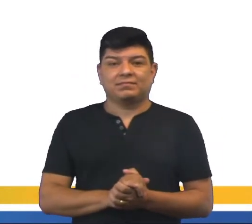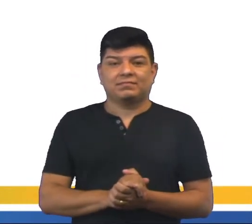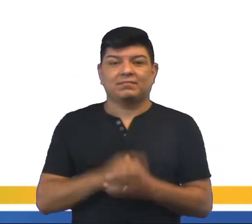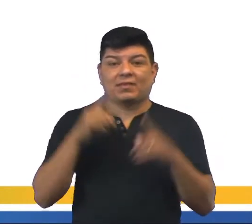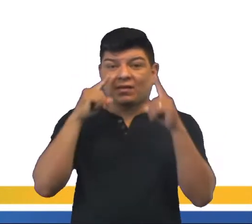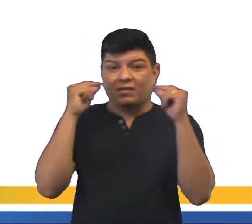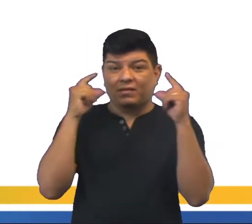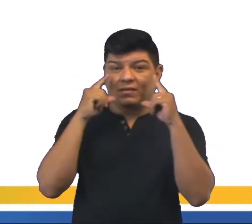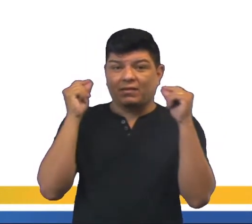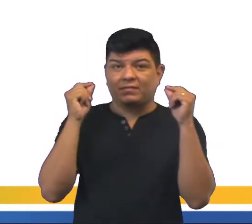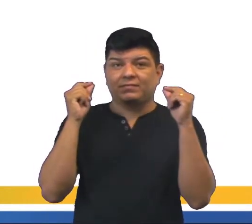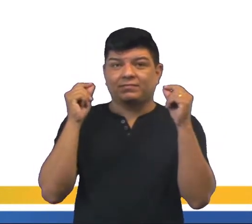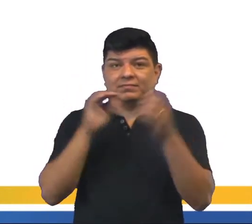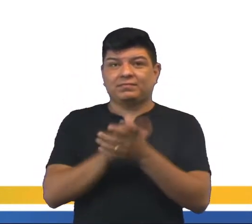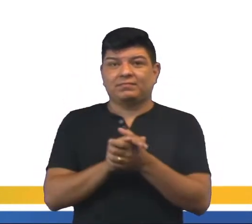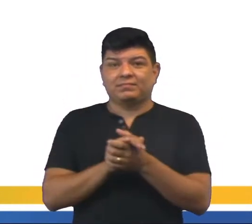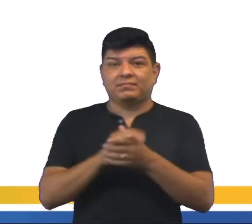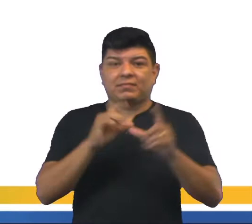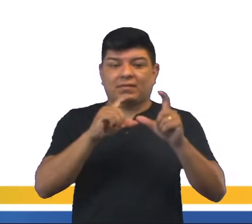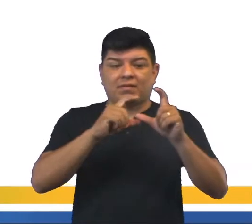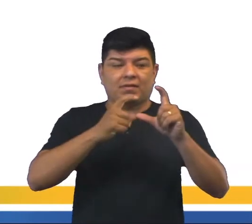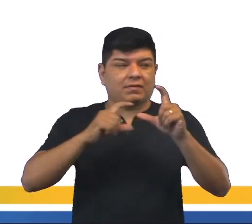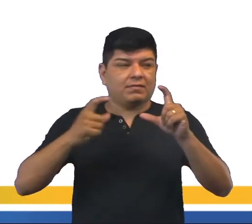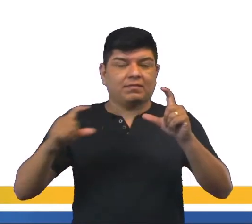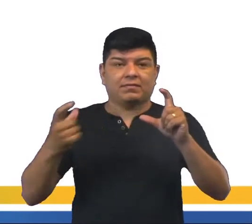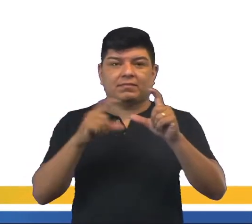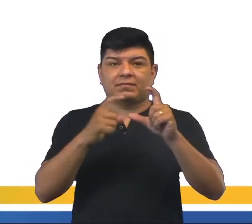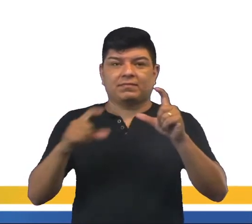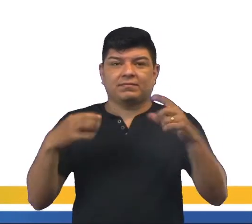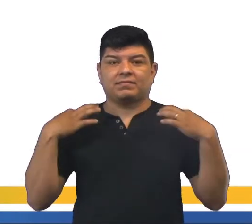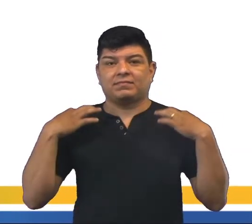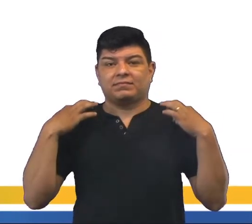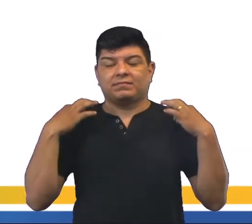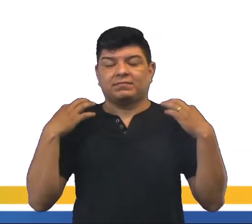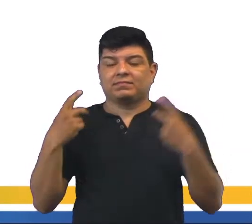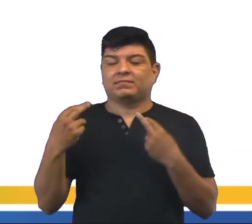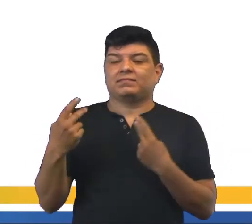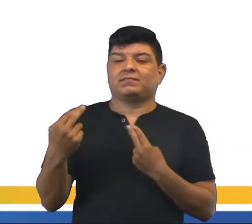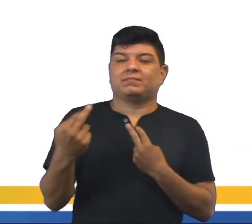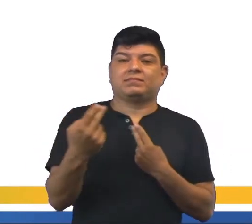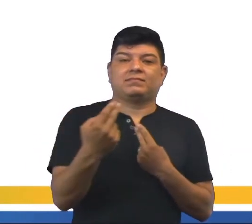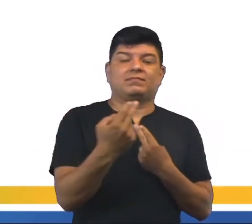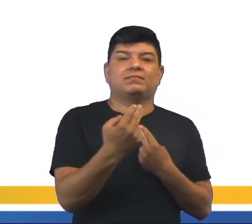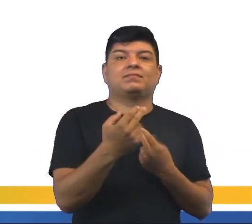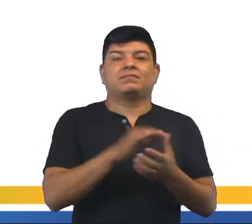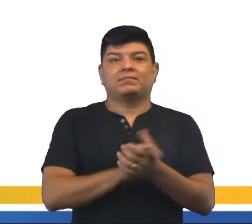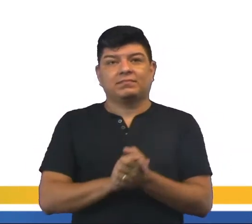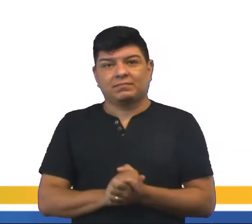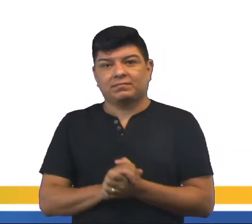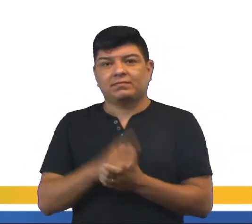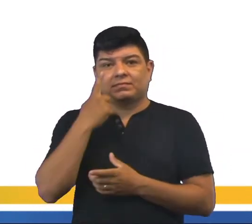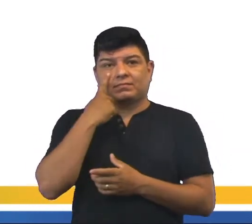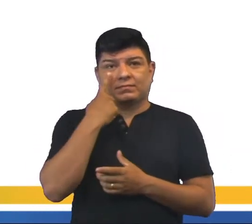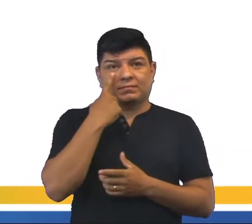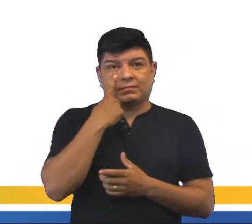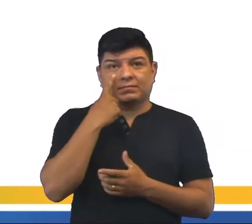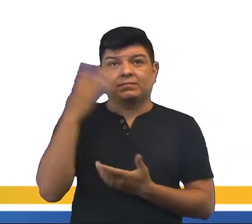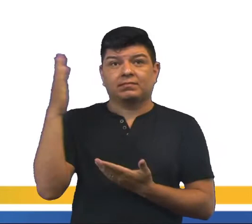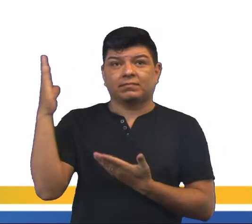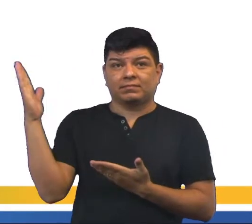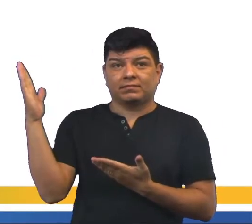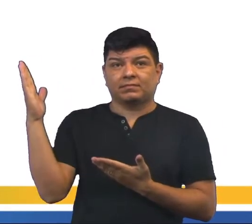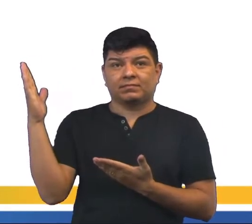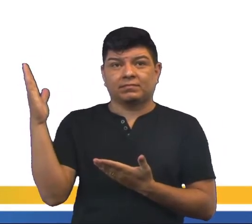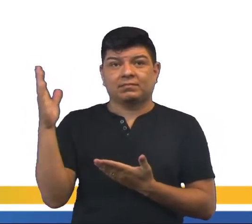ali da tirinha ali, ele diz, e suas camisetas também são iguais, ou seja, estão vestidas iguais, né? Então, observe aí, ó, destaque